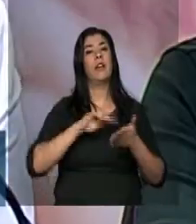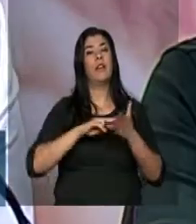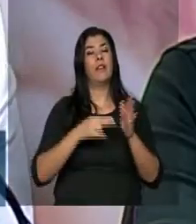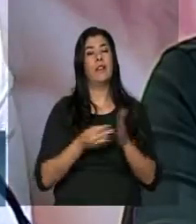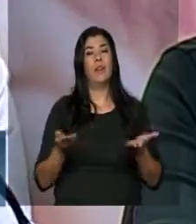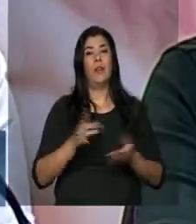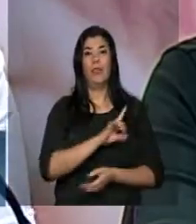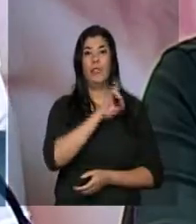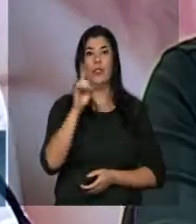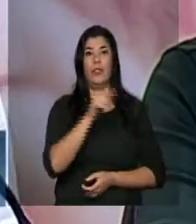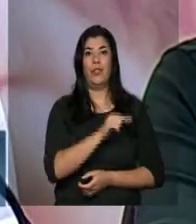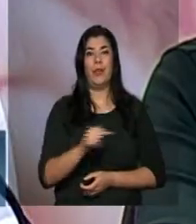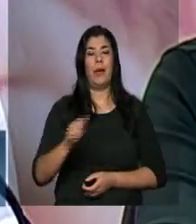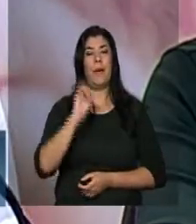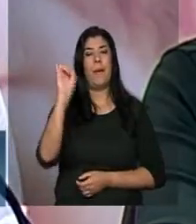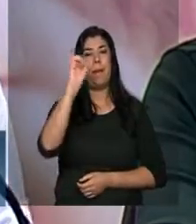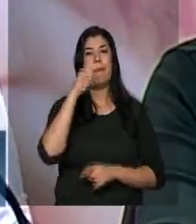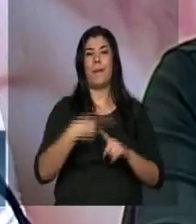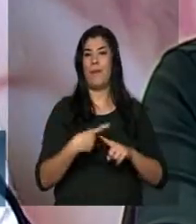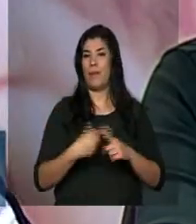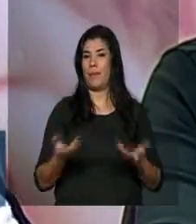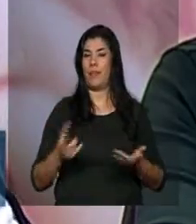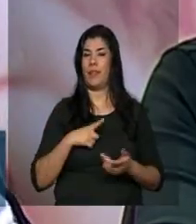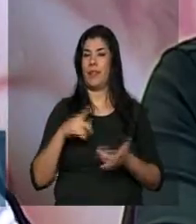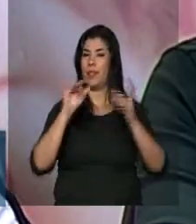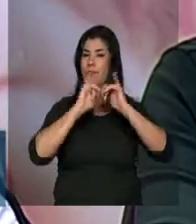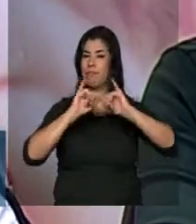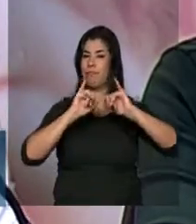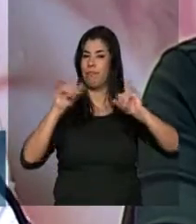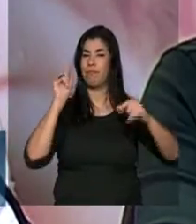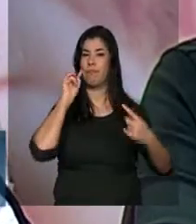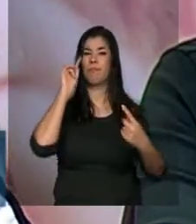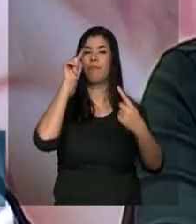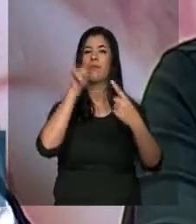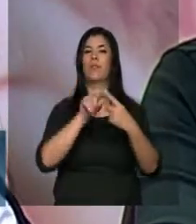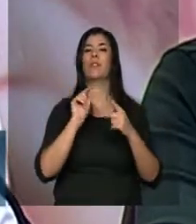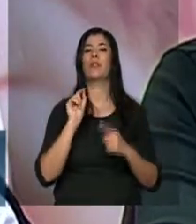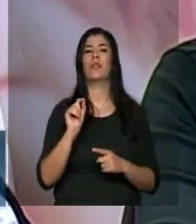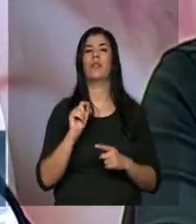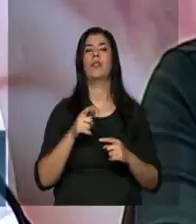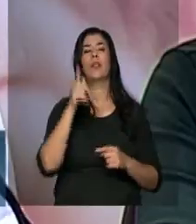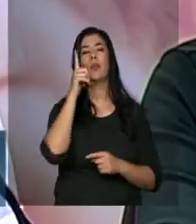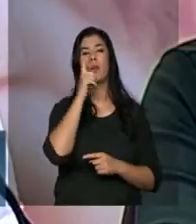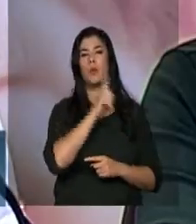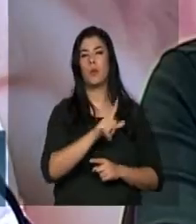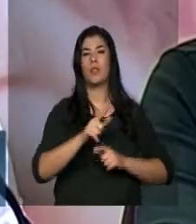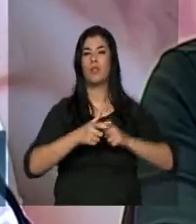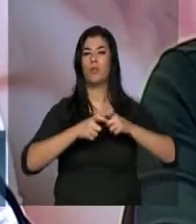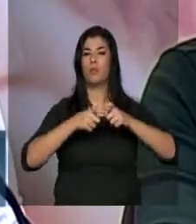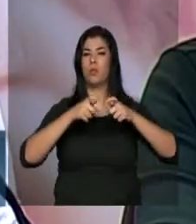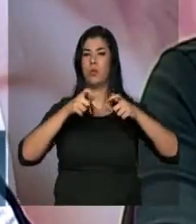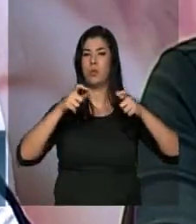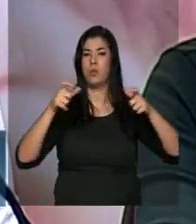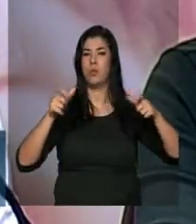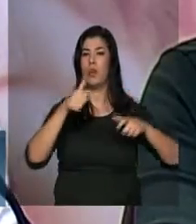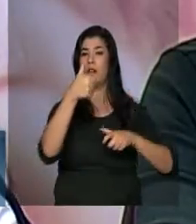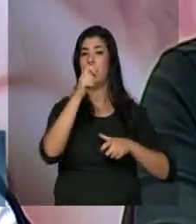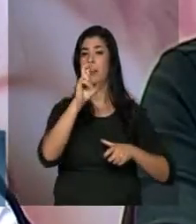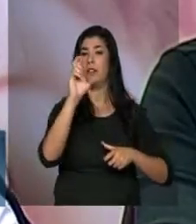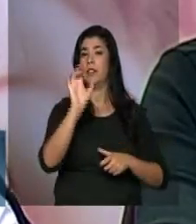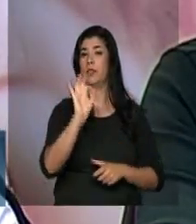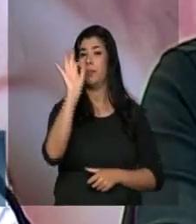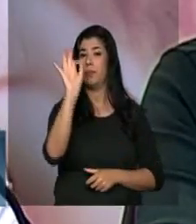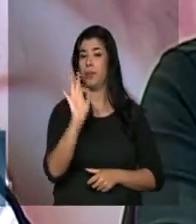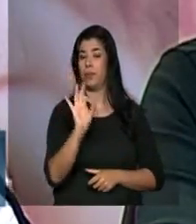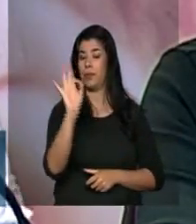da semana. E, com essa campanha, né, a nossa meta é que a gente consiga ampliar em 15%, né, a doação de